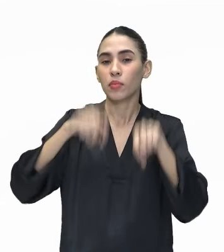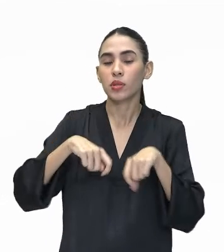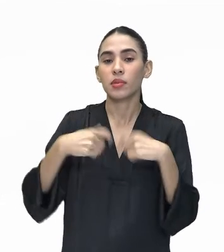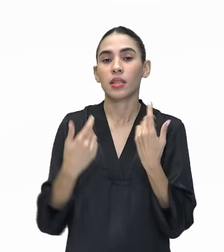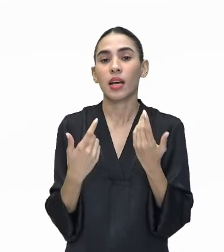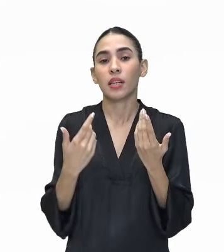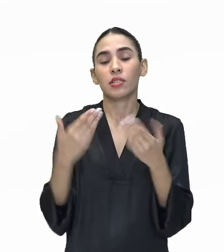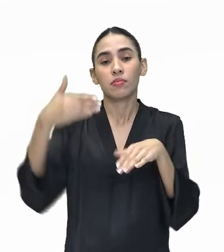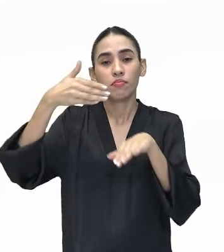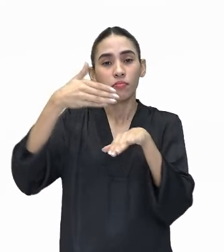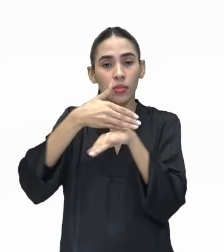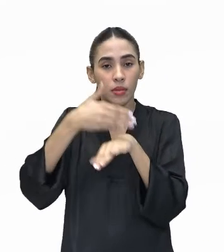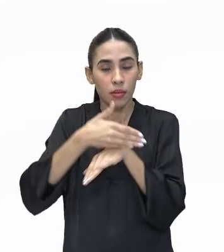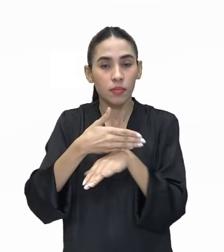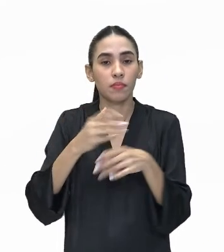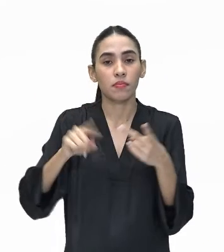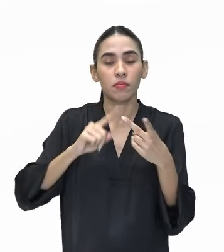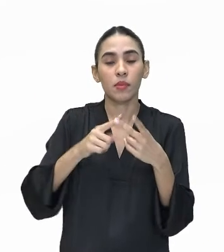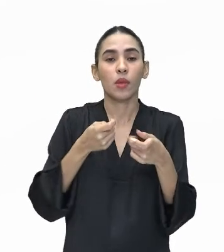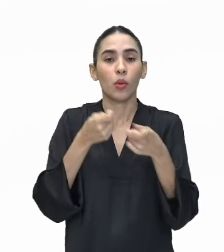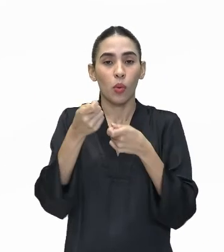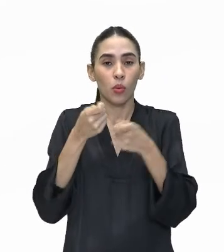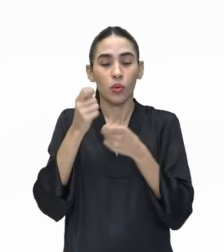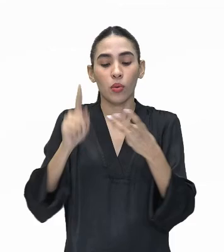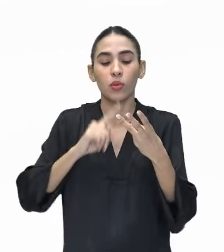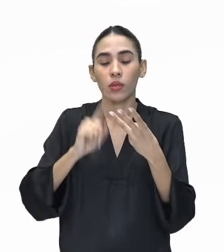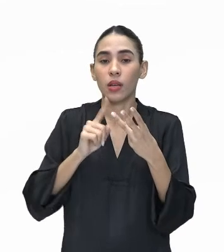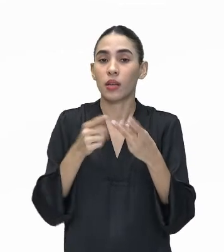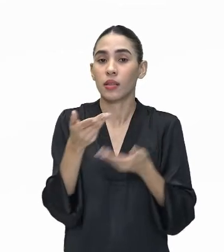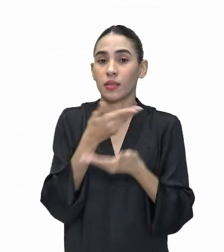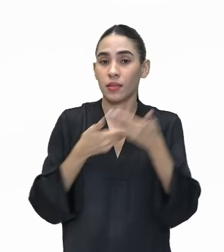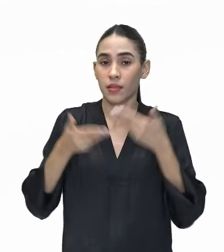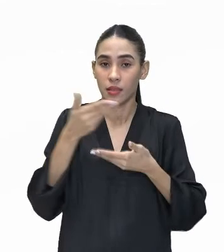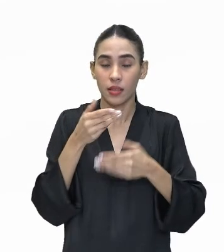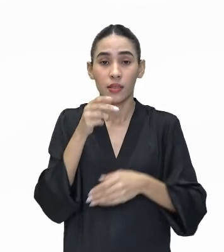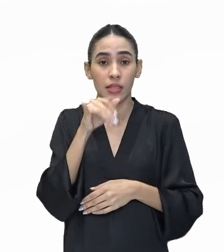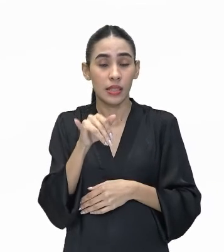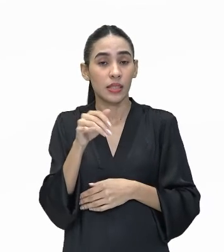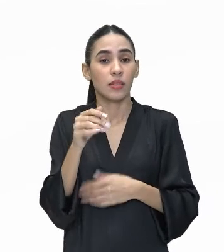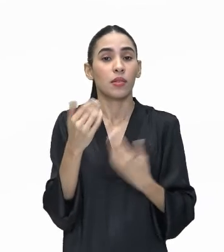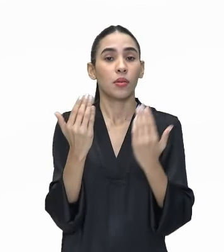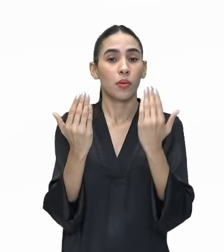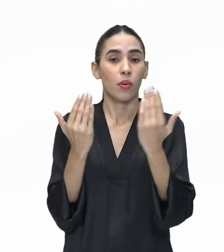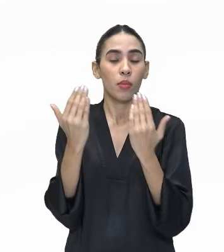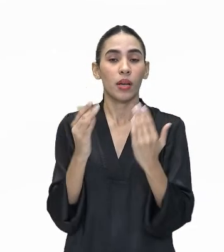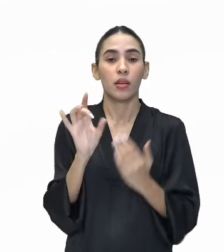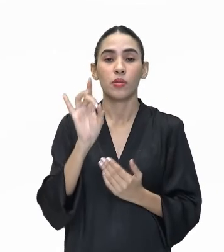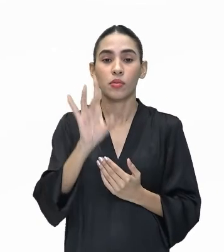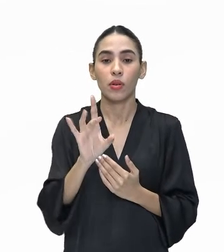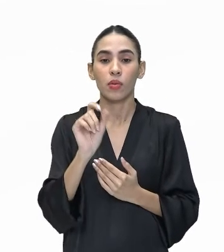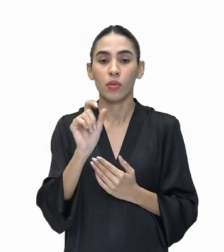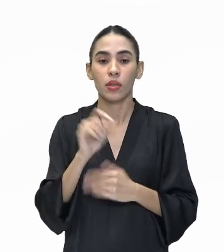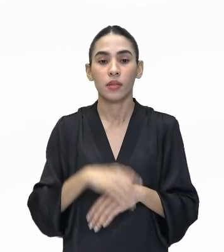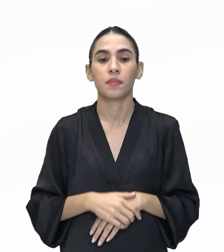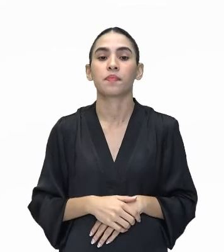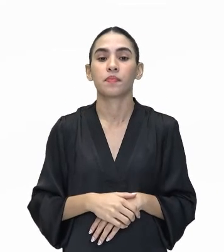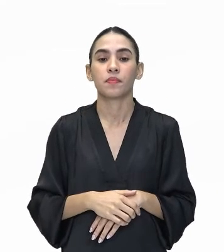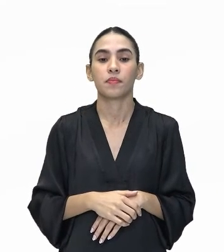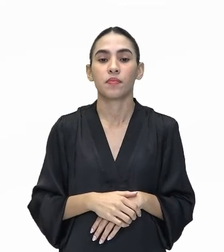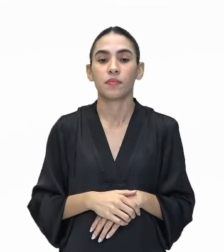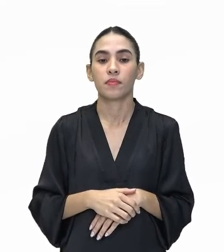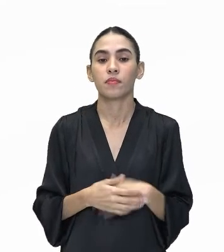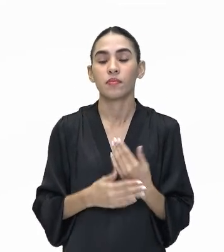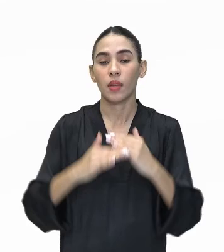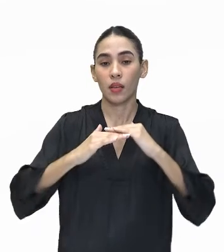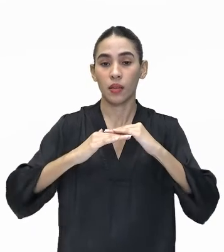acesso, manipulação e interação, se comparado apenas com a contemplação